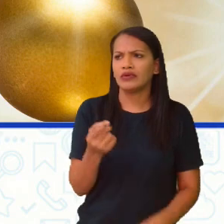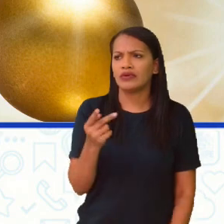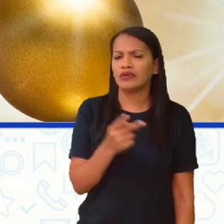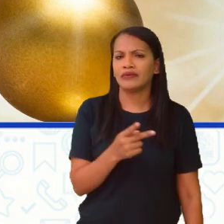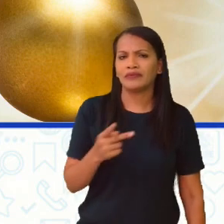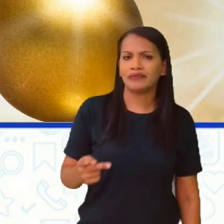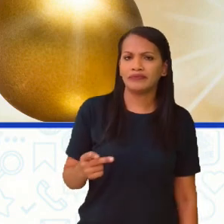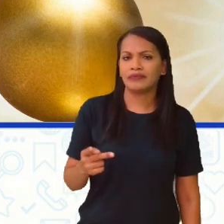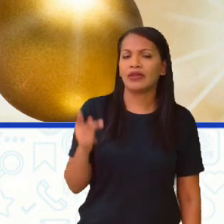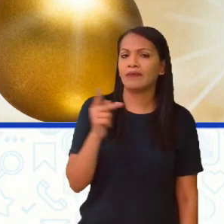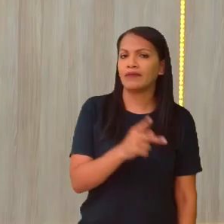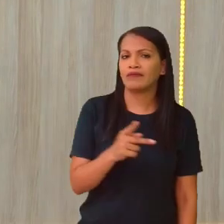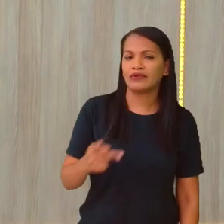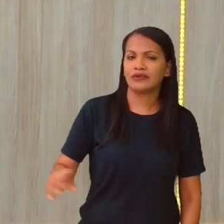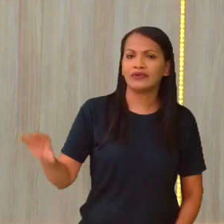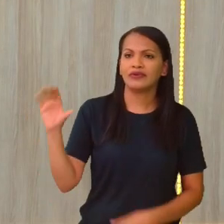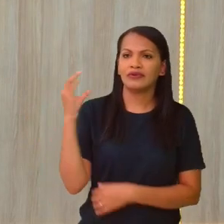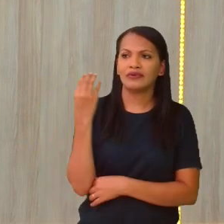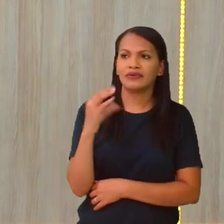de biologia agora de ciências,